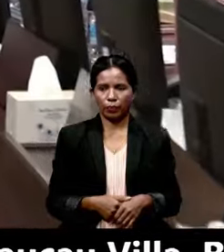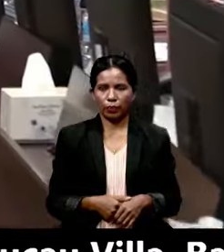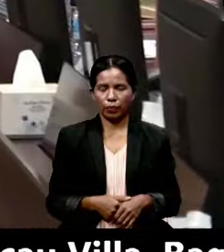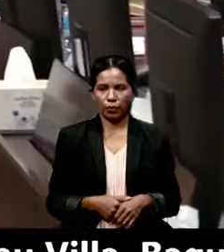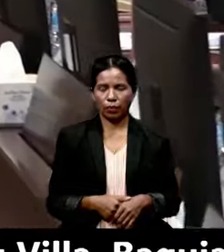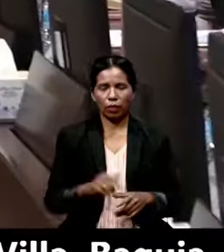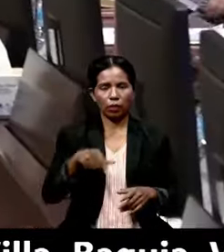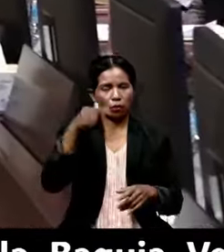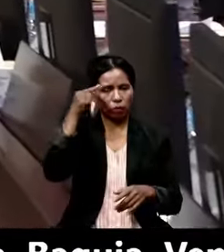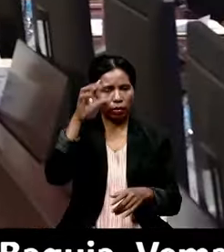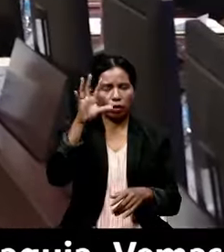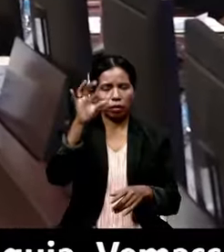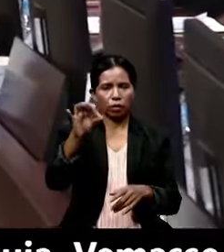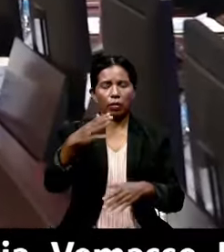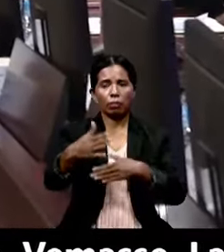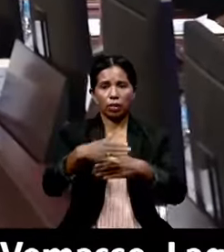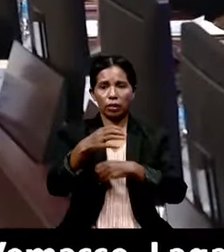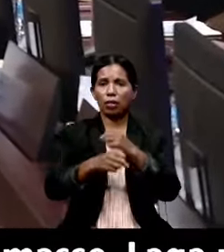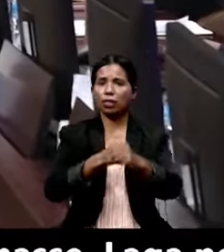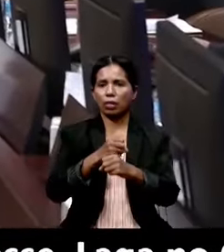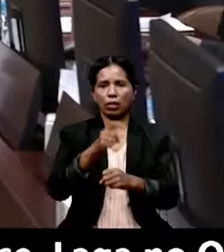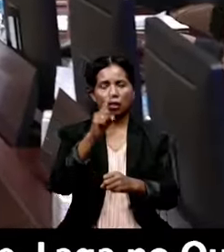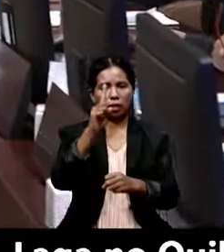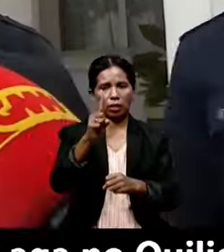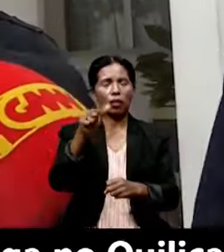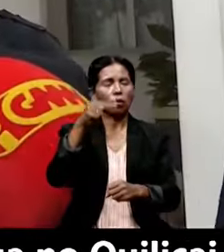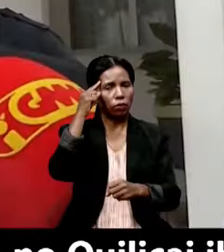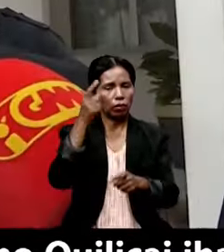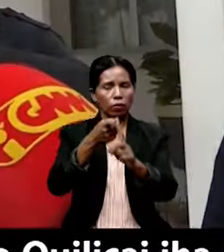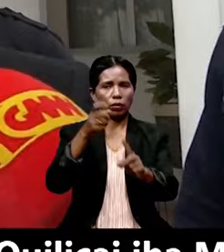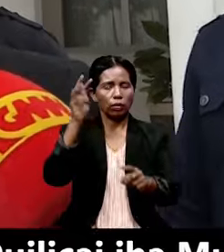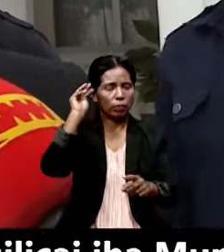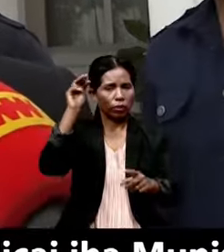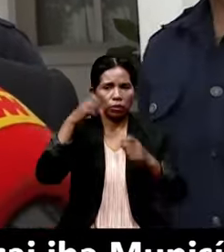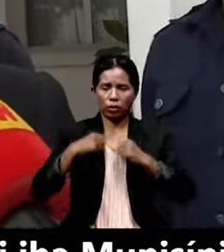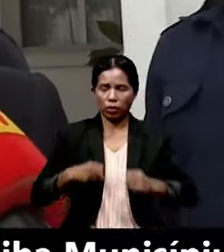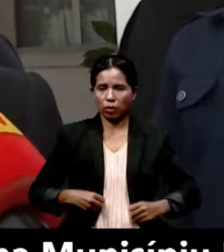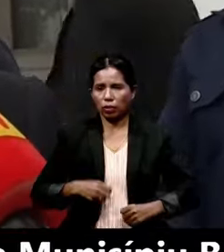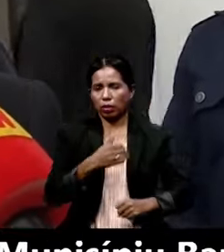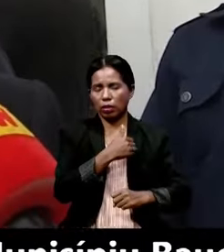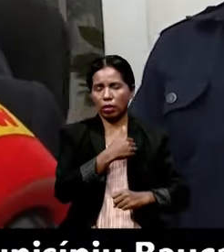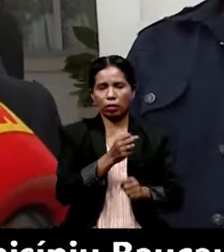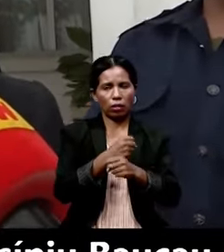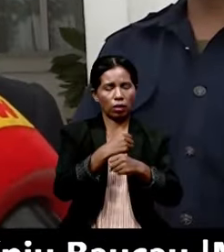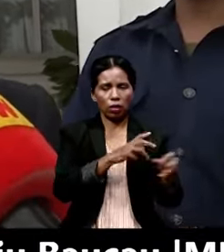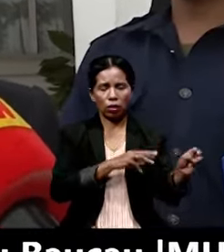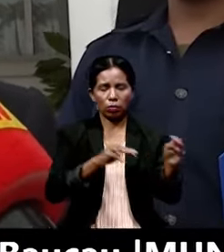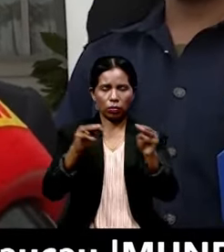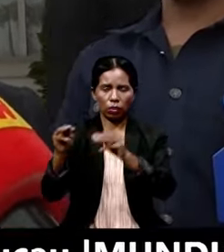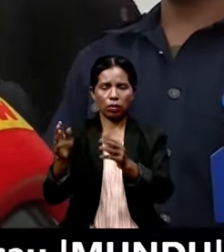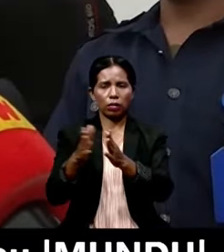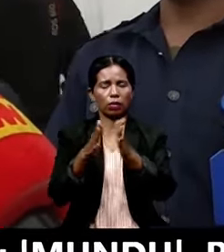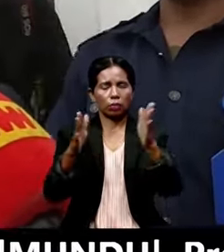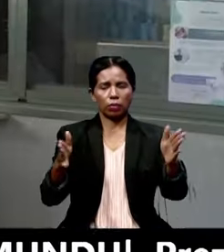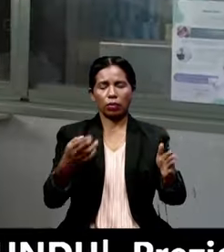Mandato governo da CIA basic tina nida ona mai be governo li husi ministra saudi se dau kalo mudansa ne be significante ho